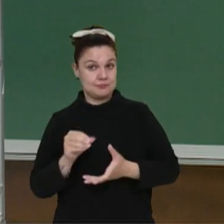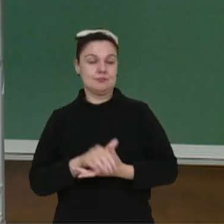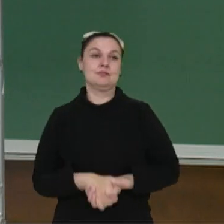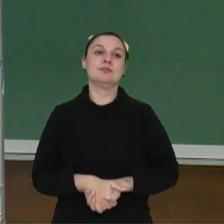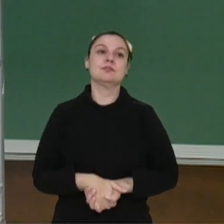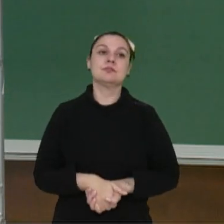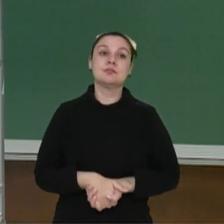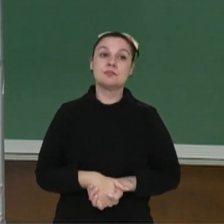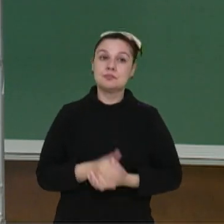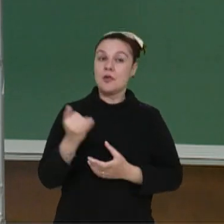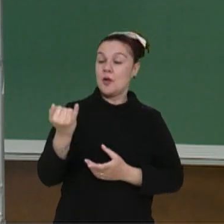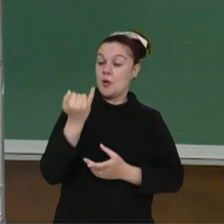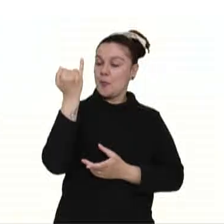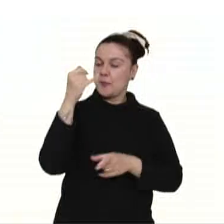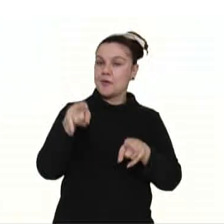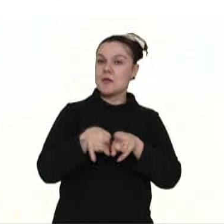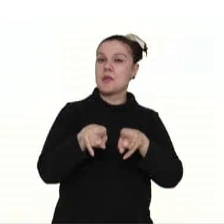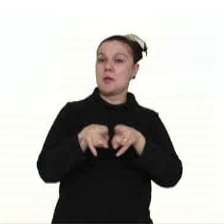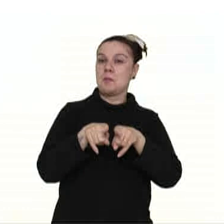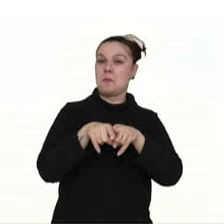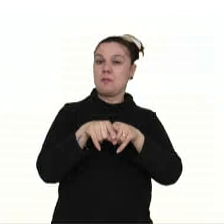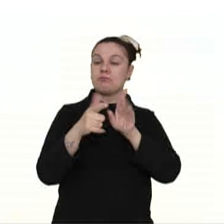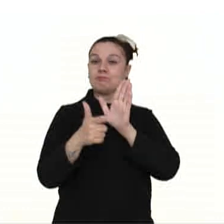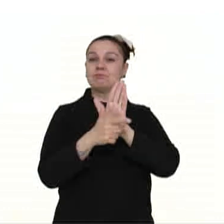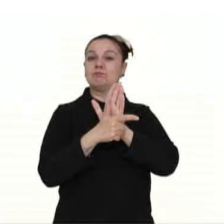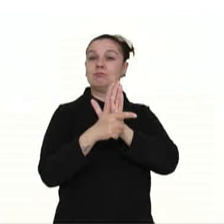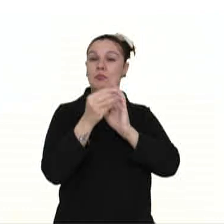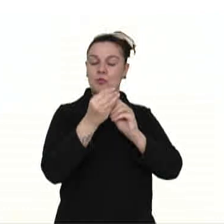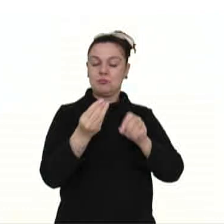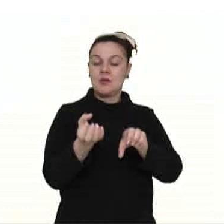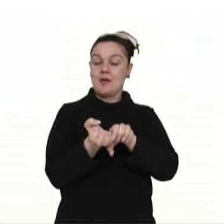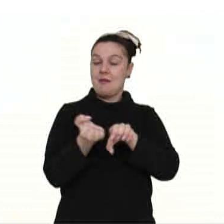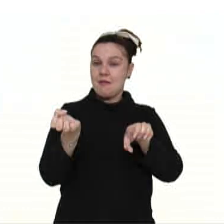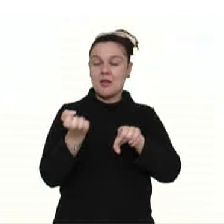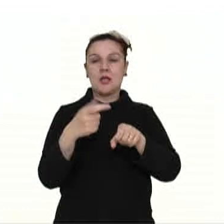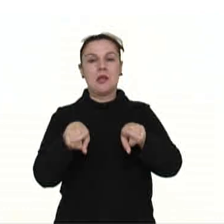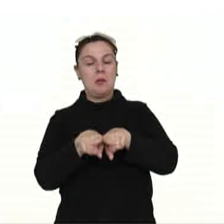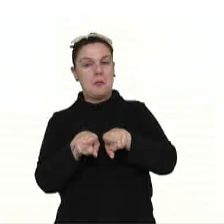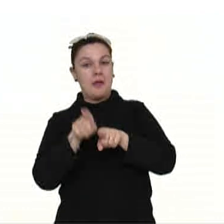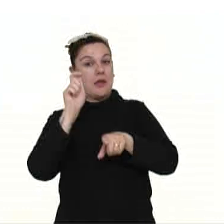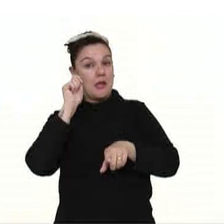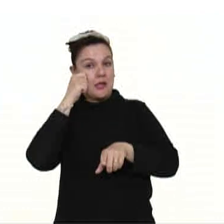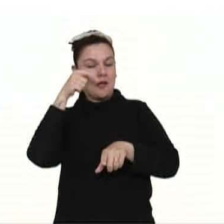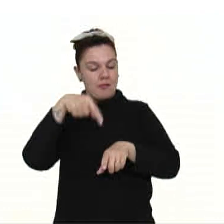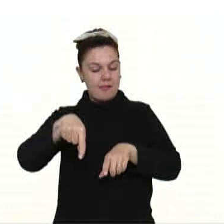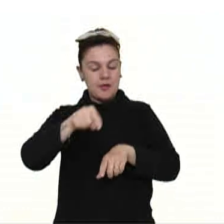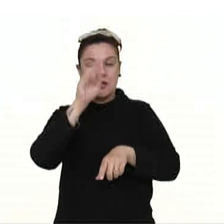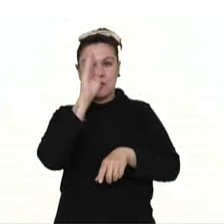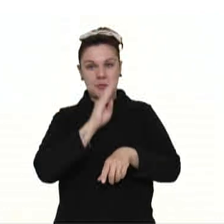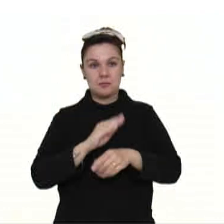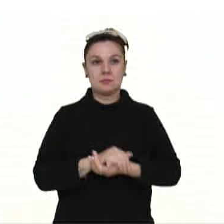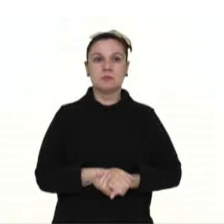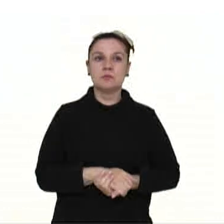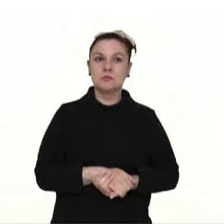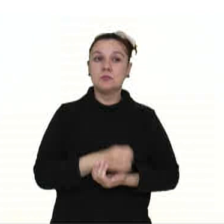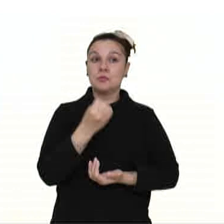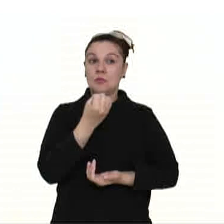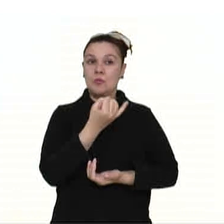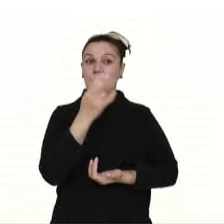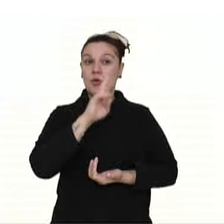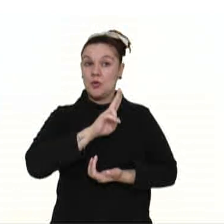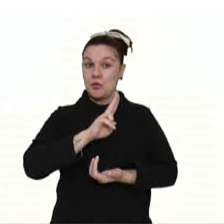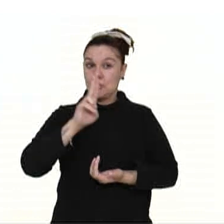E é um importante papel de grandes mestres e engenheiros negros e negras. Então, vou trazer alguns nomes